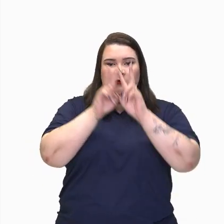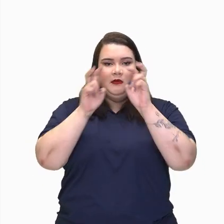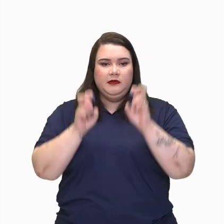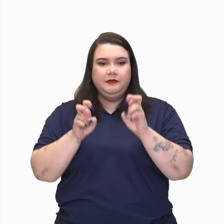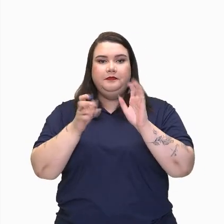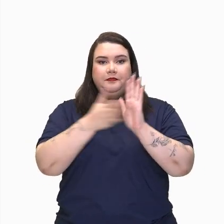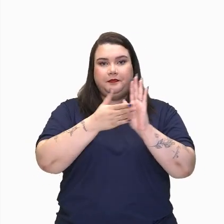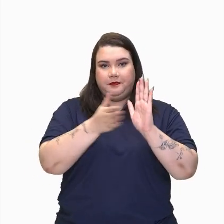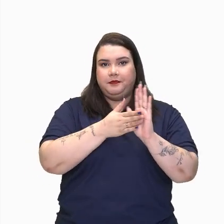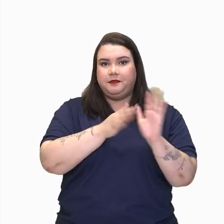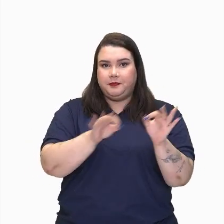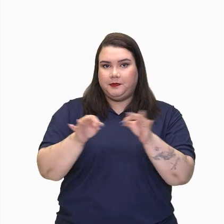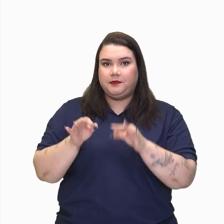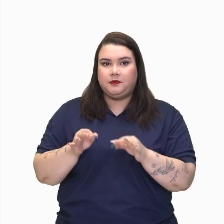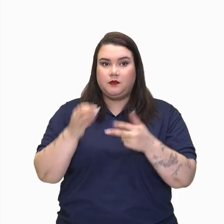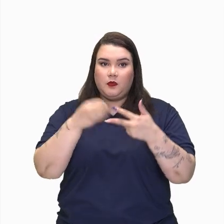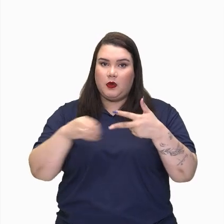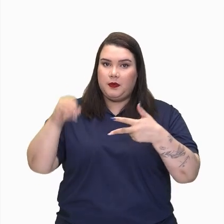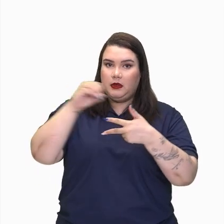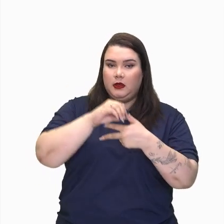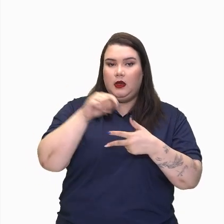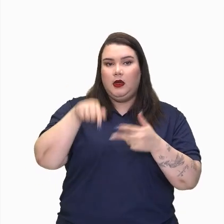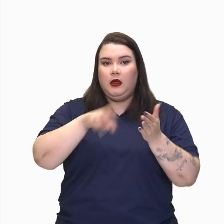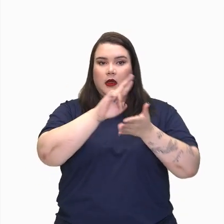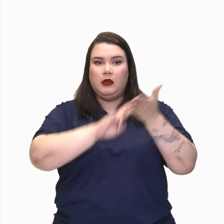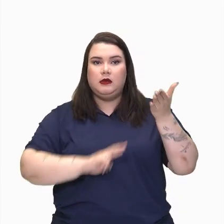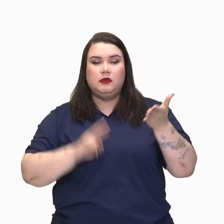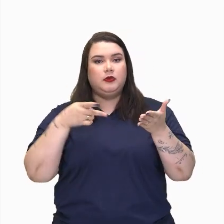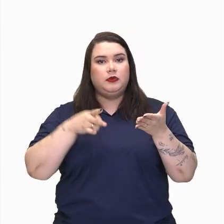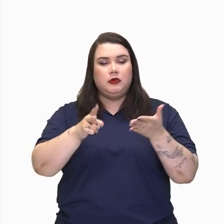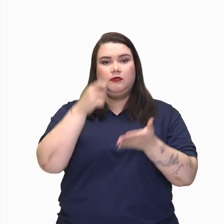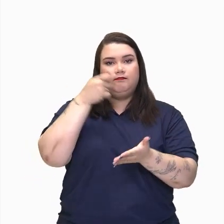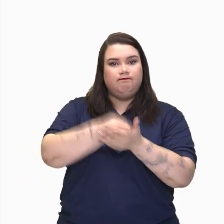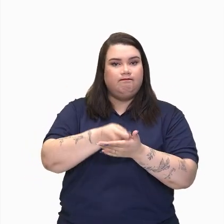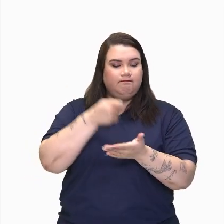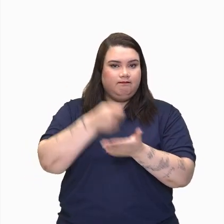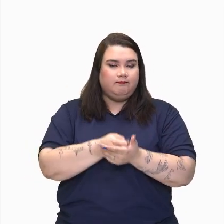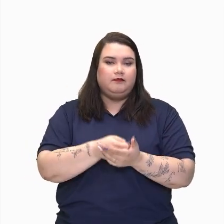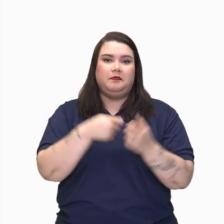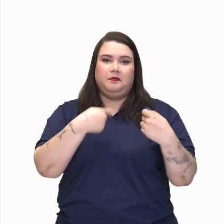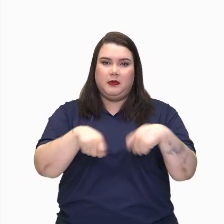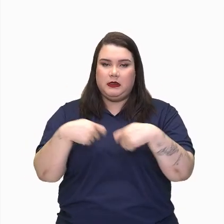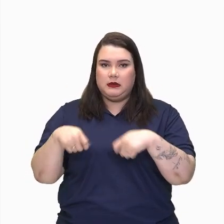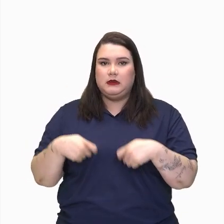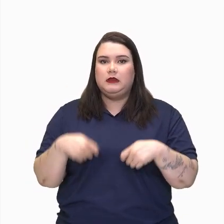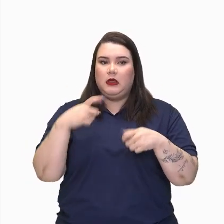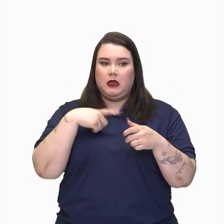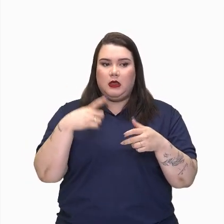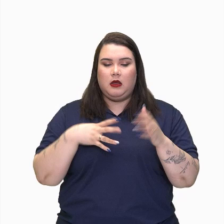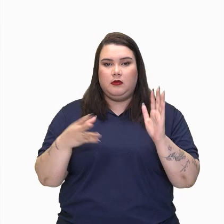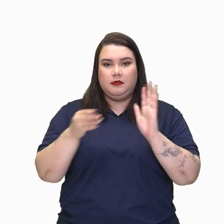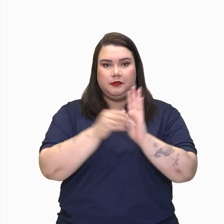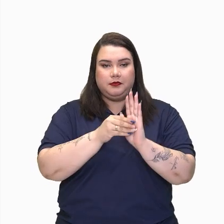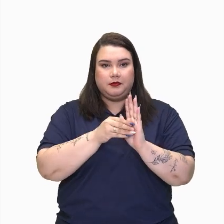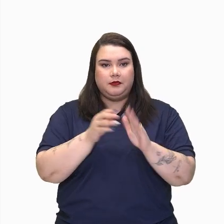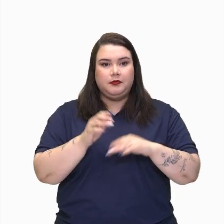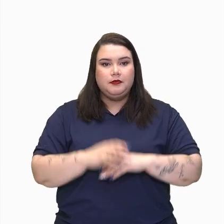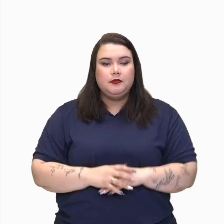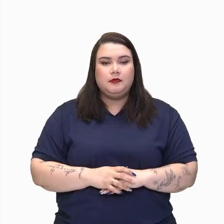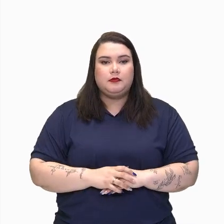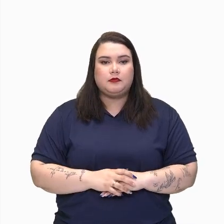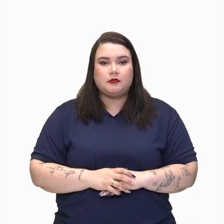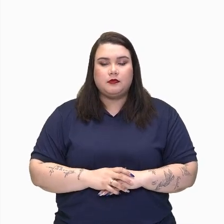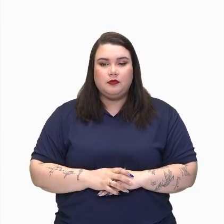foi proposto. No Enem, a redação é sempre obrigatória, ela sempre vem no exame, tá bom? E para quem